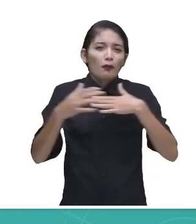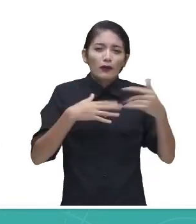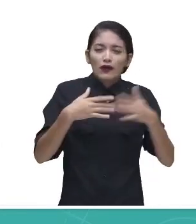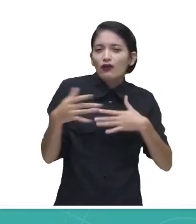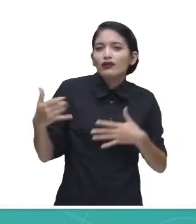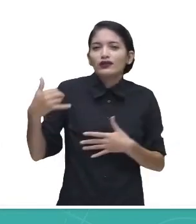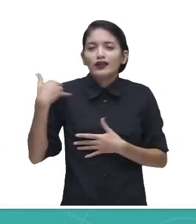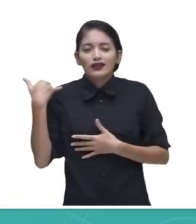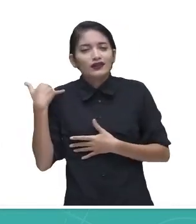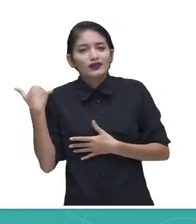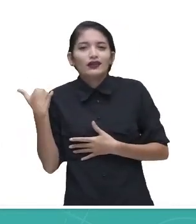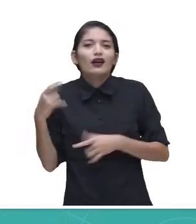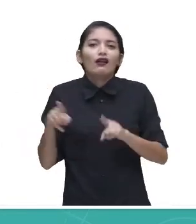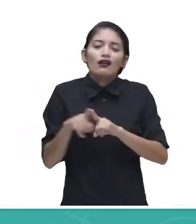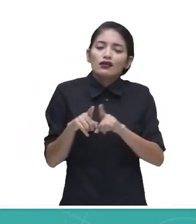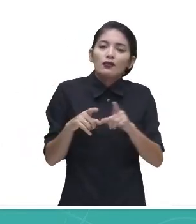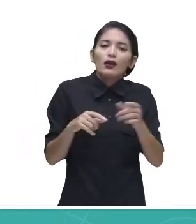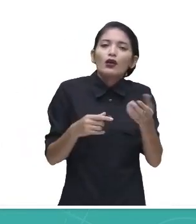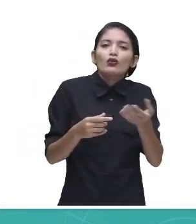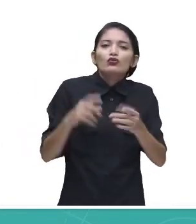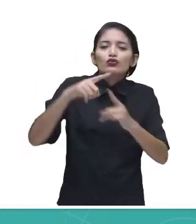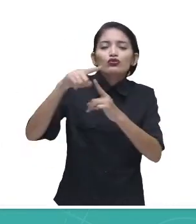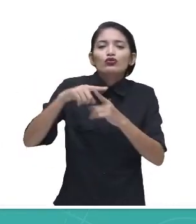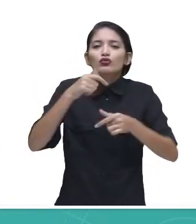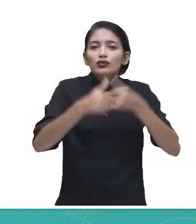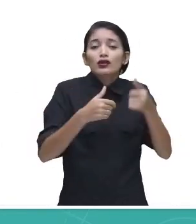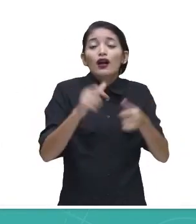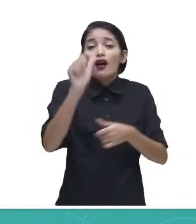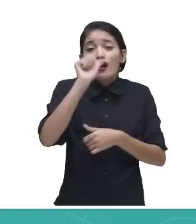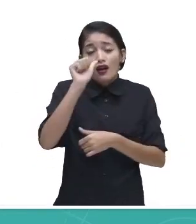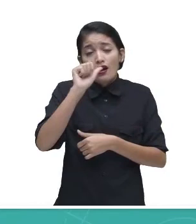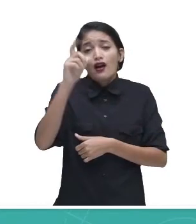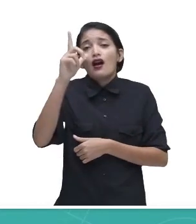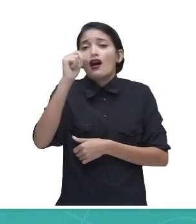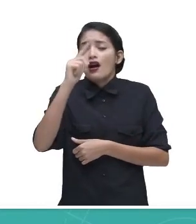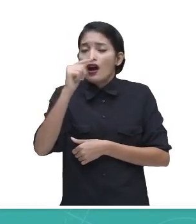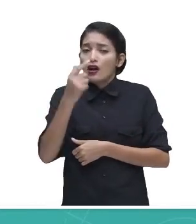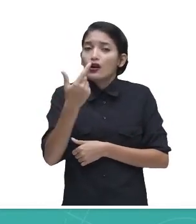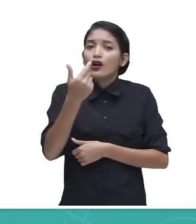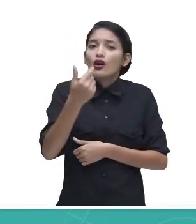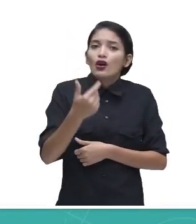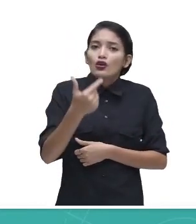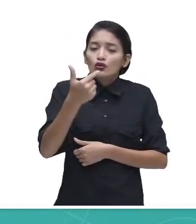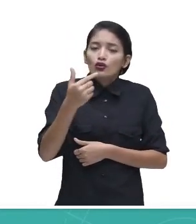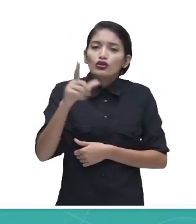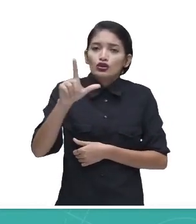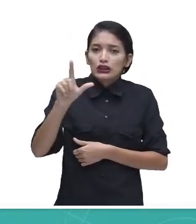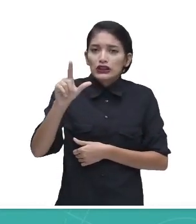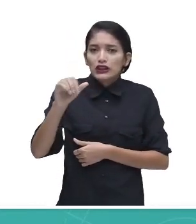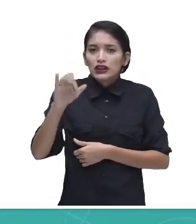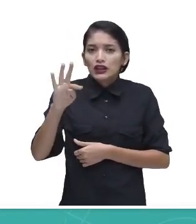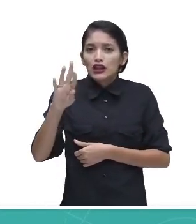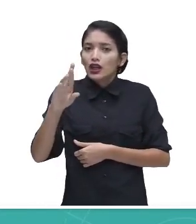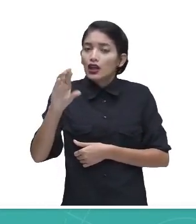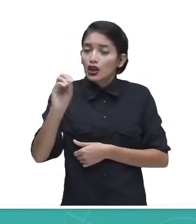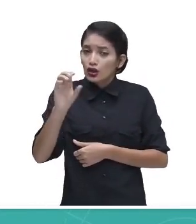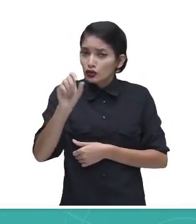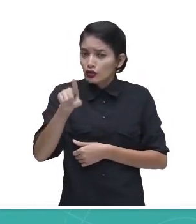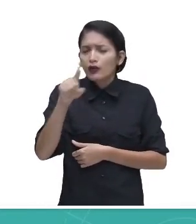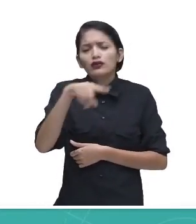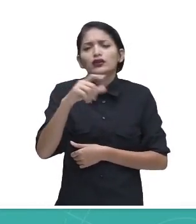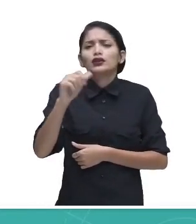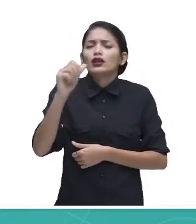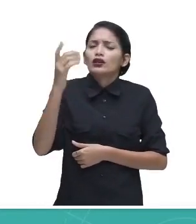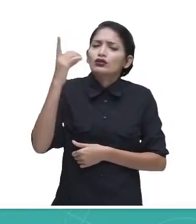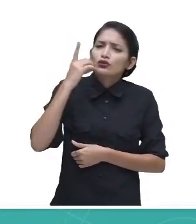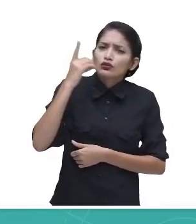todo o nível de trabalho que você tem, a água, né? Recomendado pelo menos 2 litros de água por dia para que você possa aí